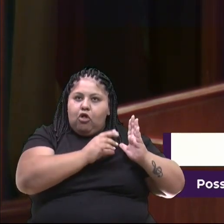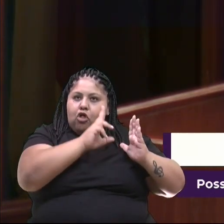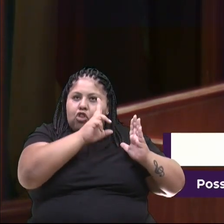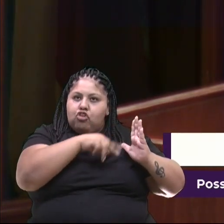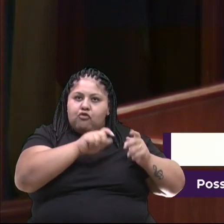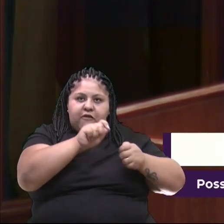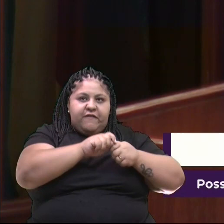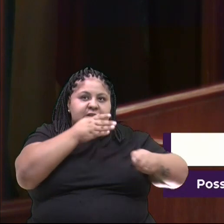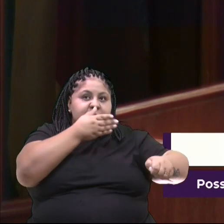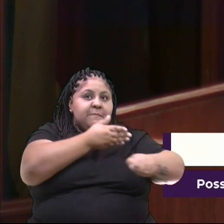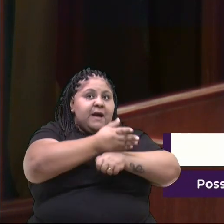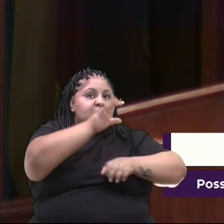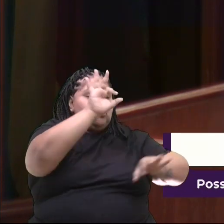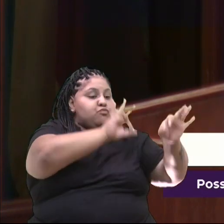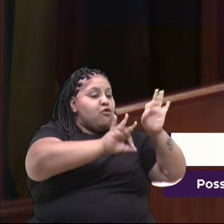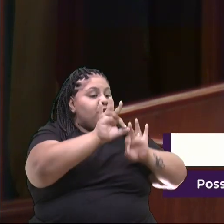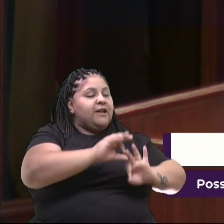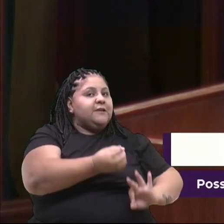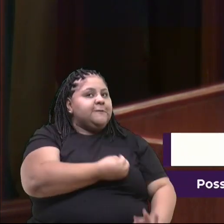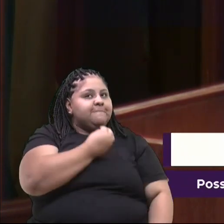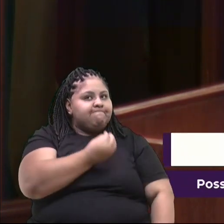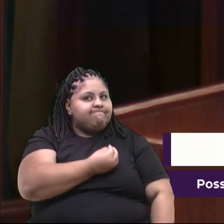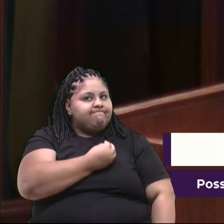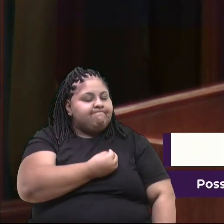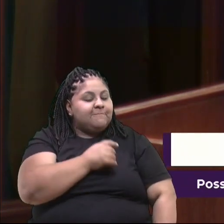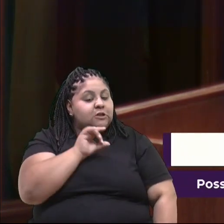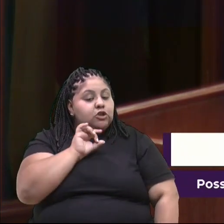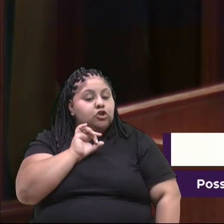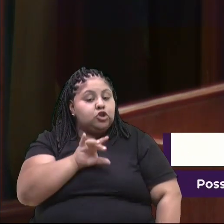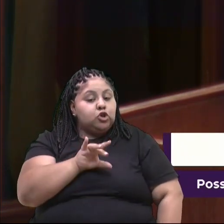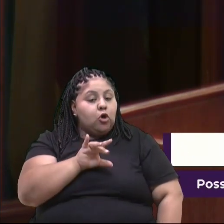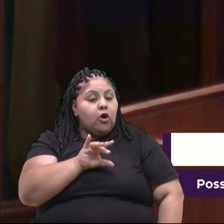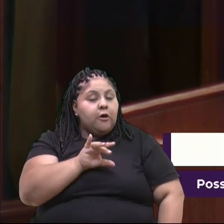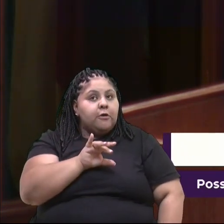meu planejamento de vida. E que só em